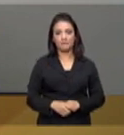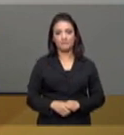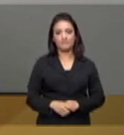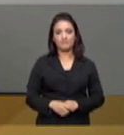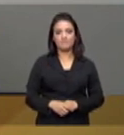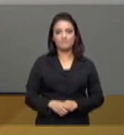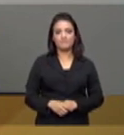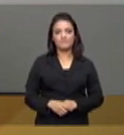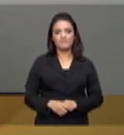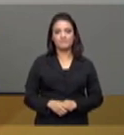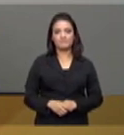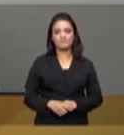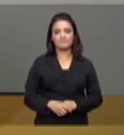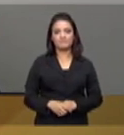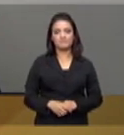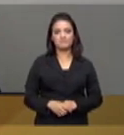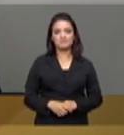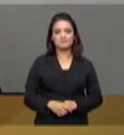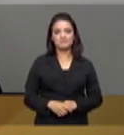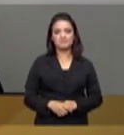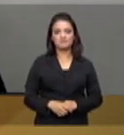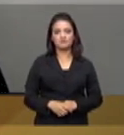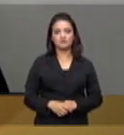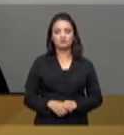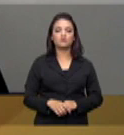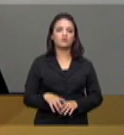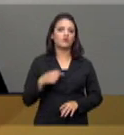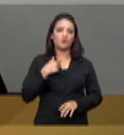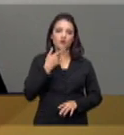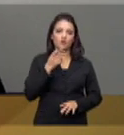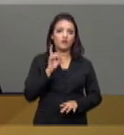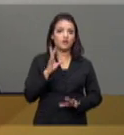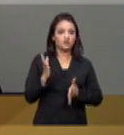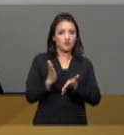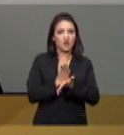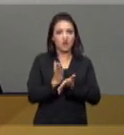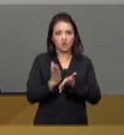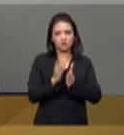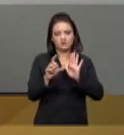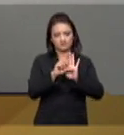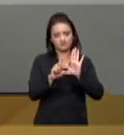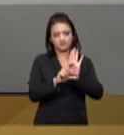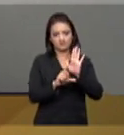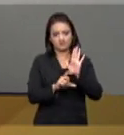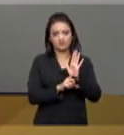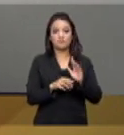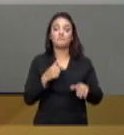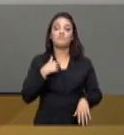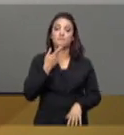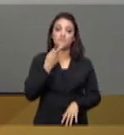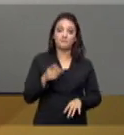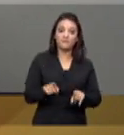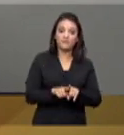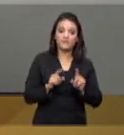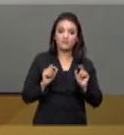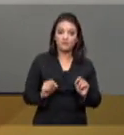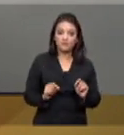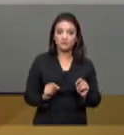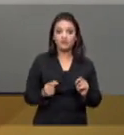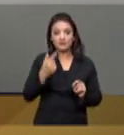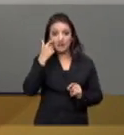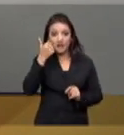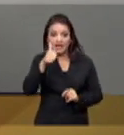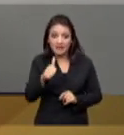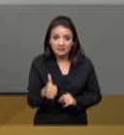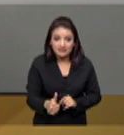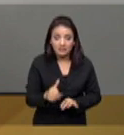transcrevendo, senhor presidente, farei apenas uma referência de alguns parágrafos. Afirmei, então, poder-se aceitar que a análise jurídica